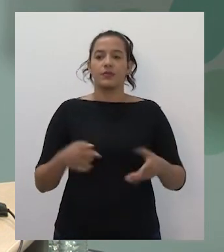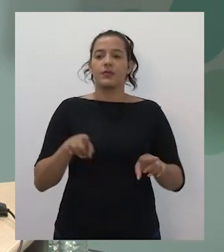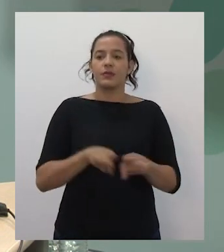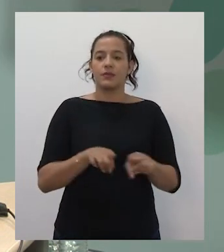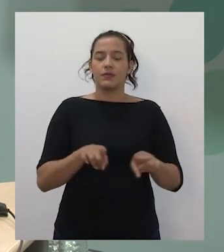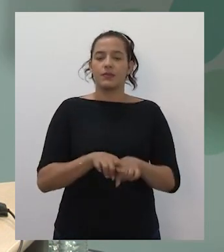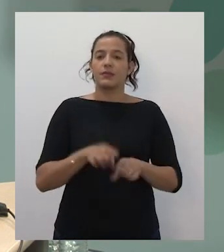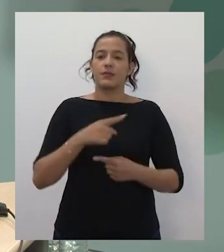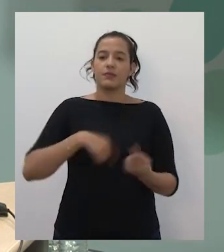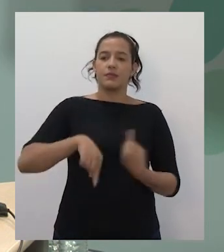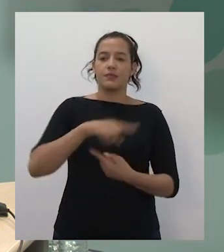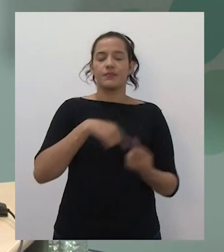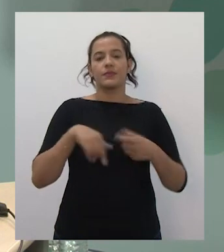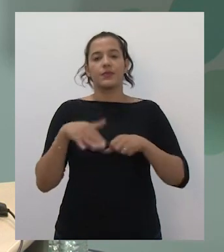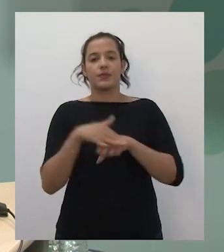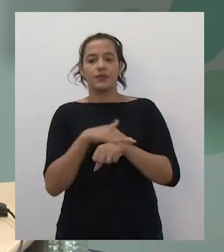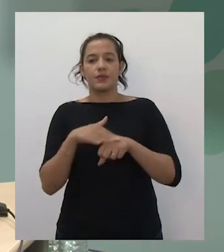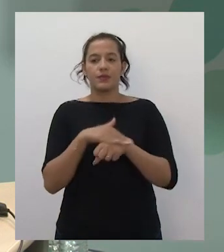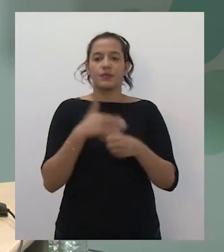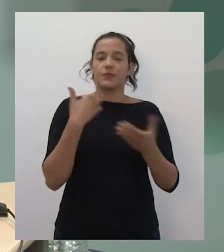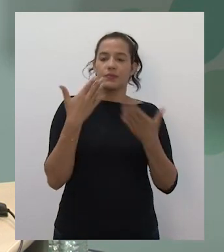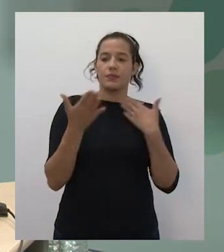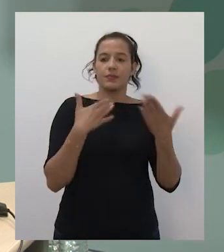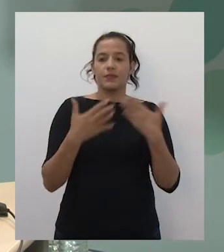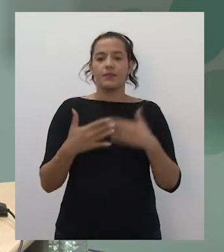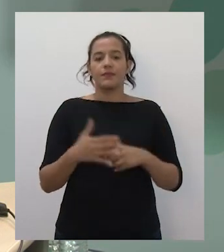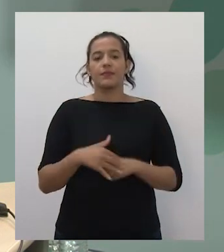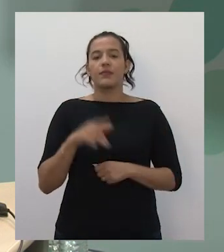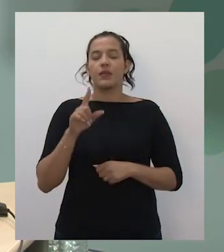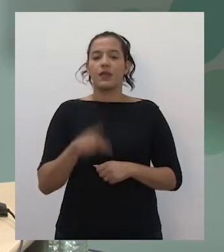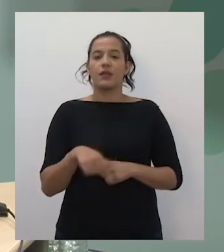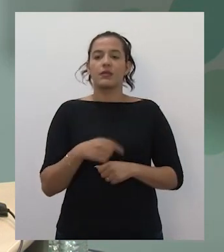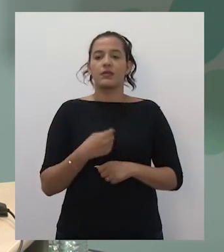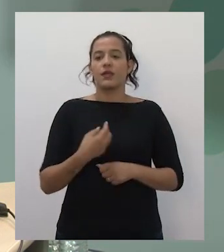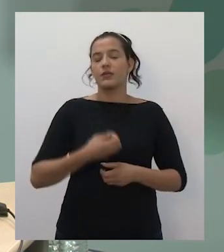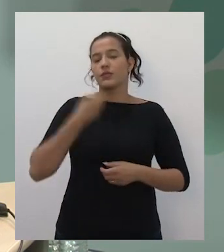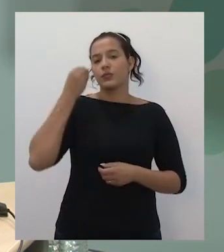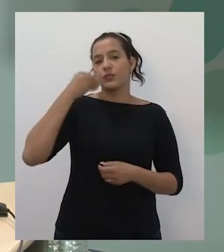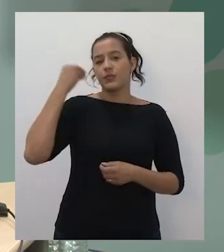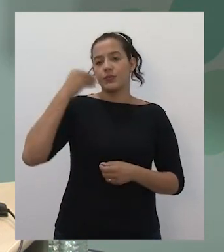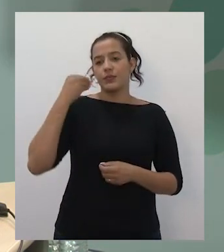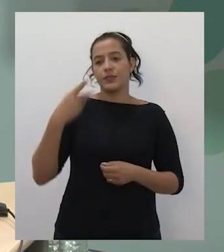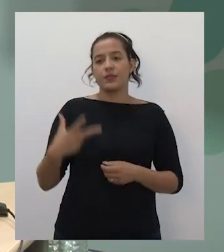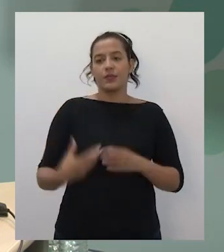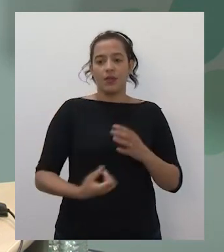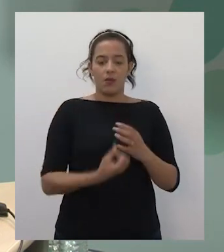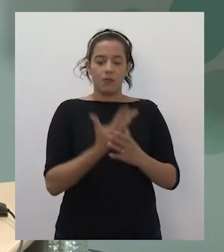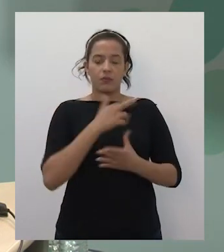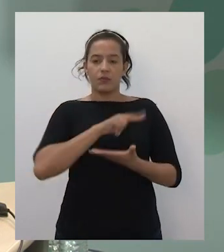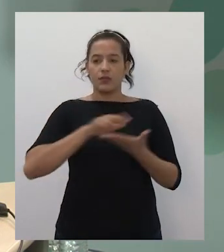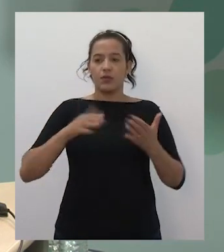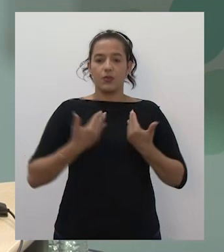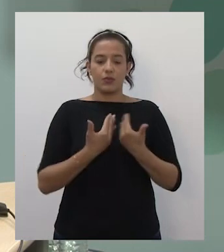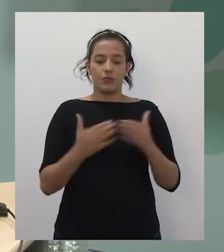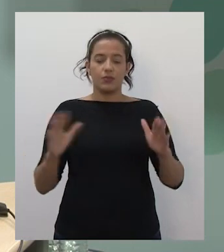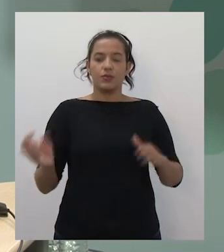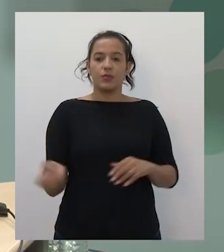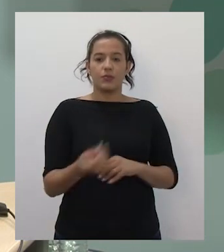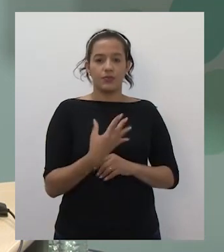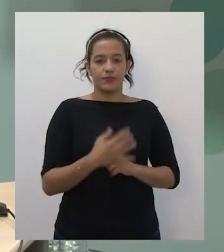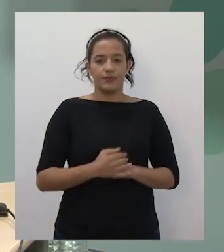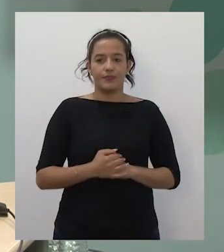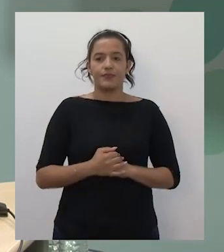fazer parte aí, conversar um pouquinho, falar um pouco conosco a respeito aí da sua experiência com a macrocompetência Abertura ao Novo,